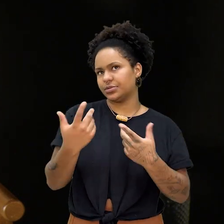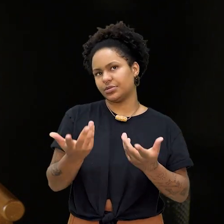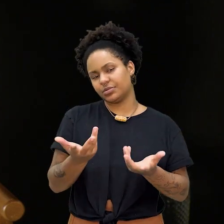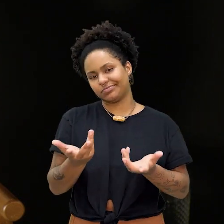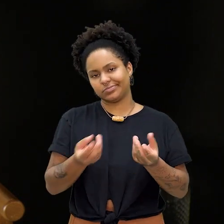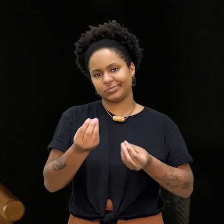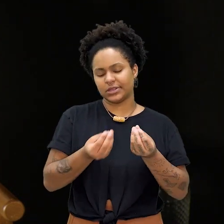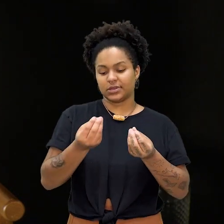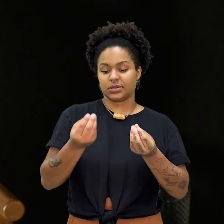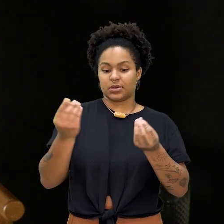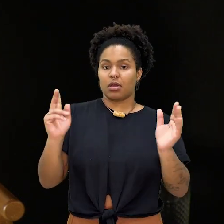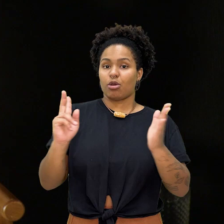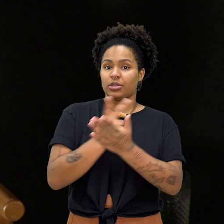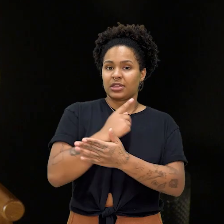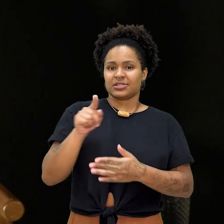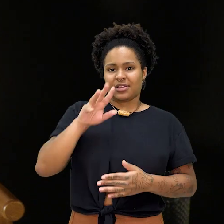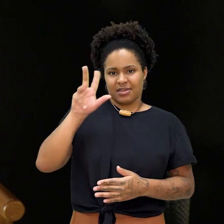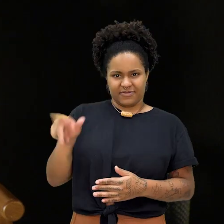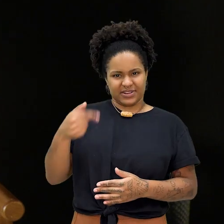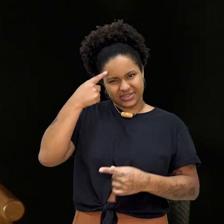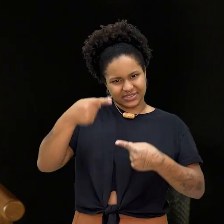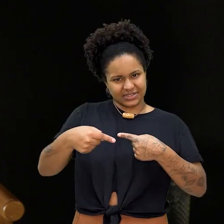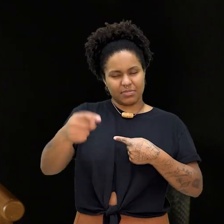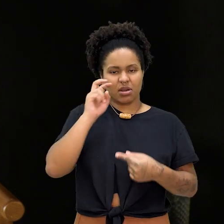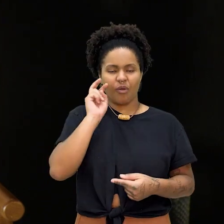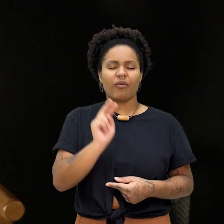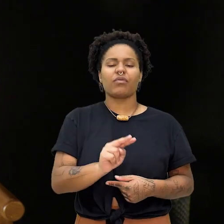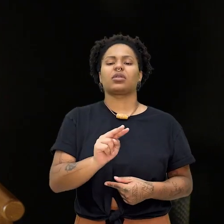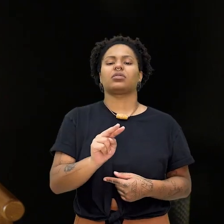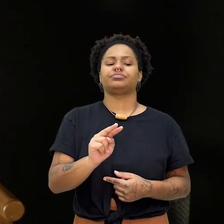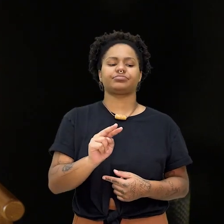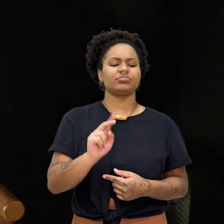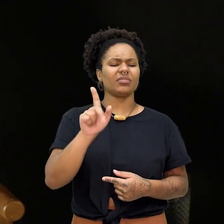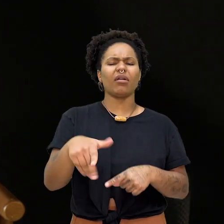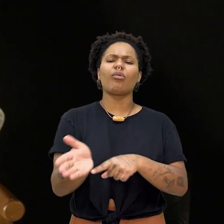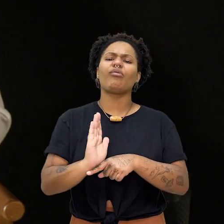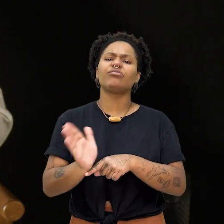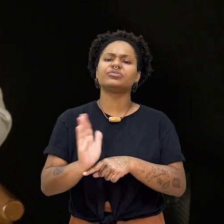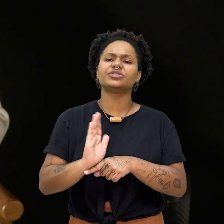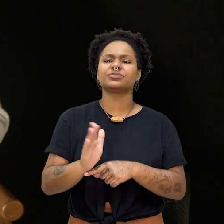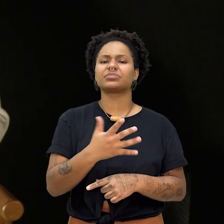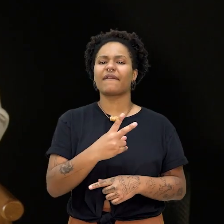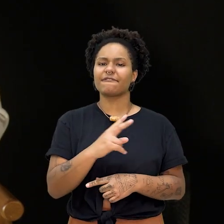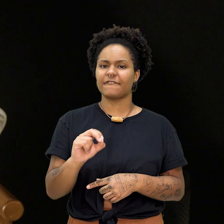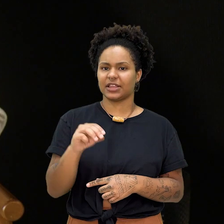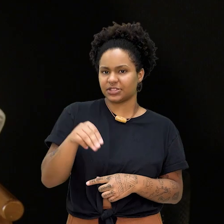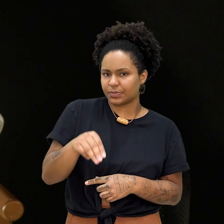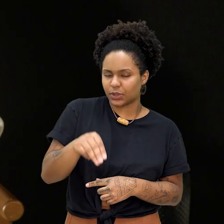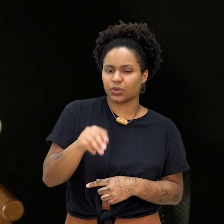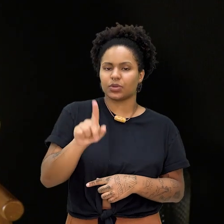dizer, né, que acontece para a África. Essa semana eu vi um vídeo de uns 20